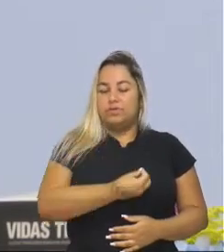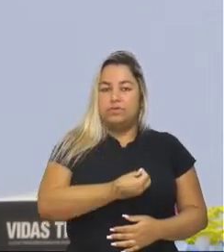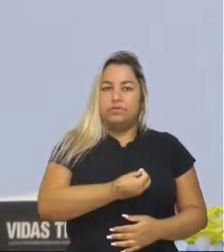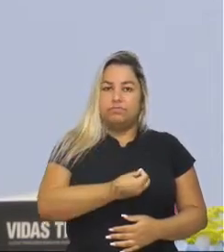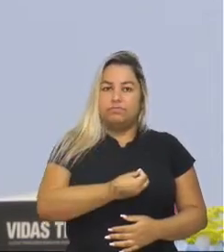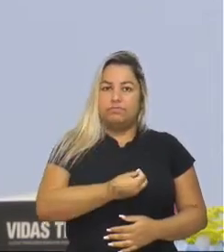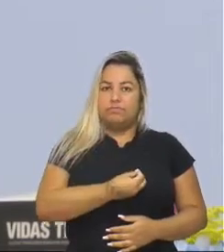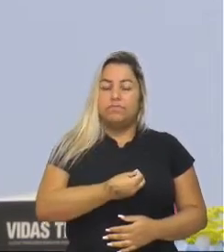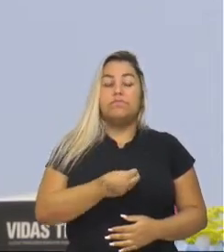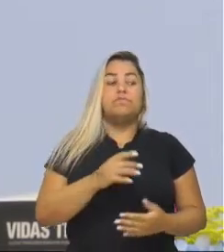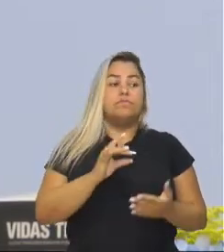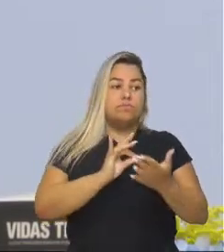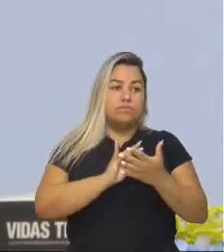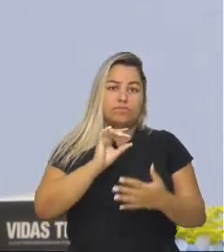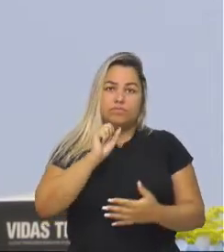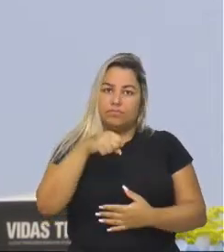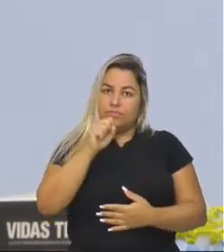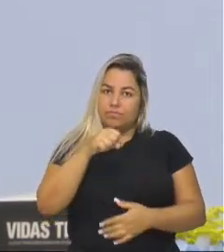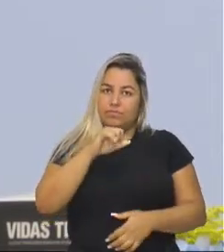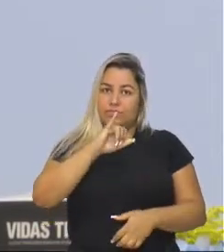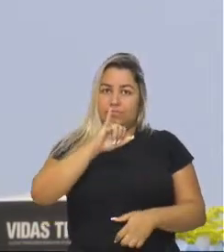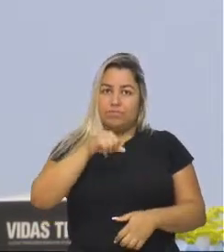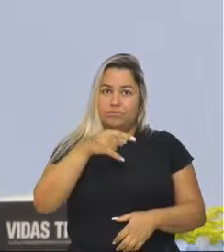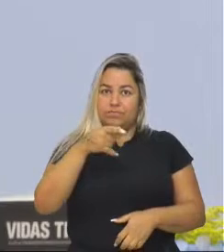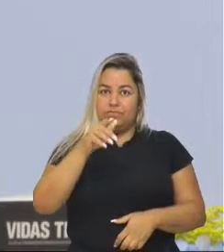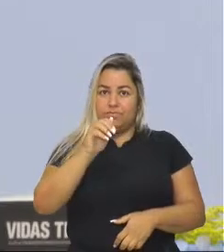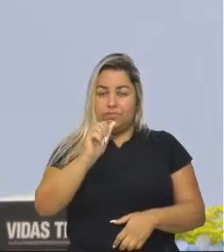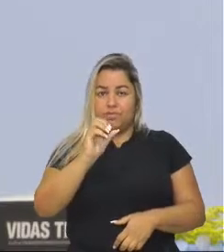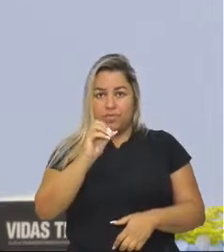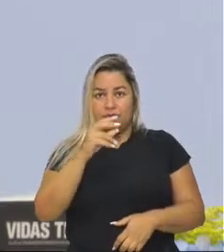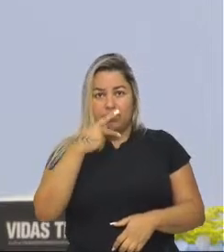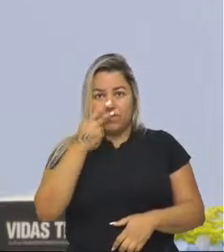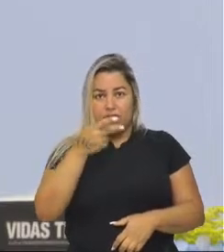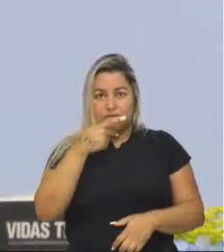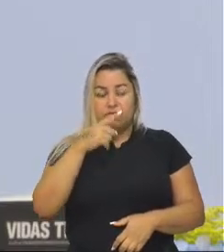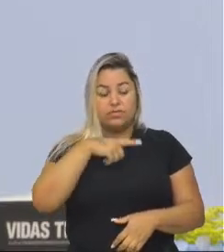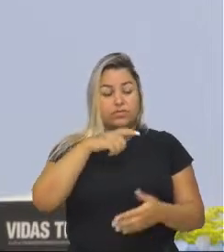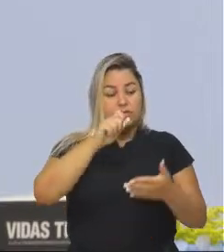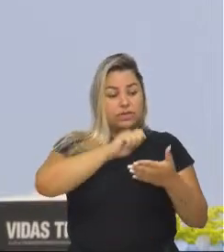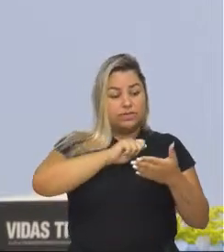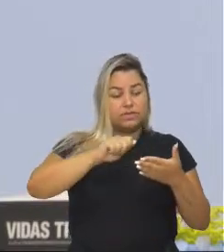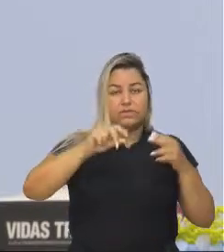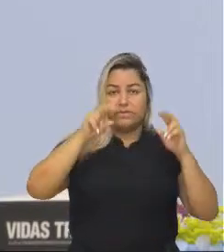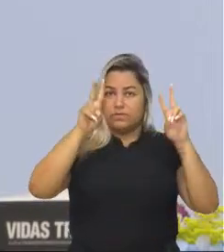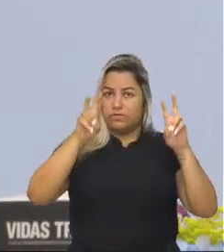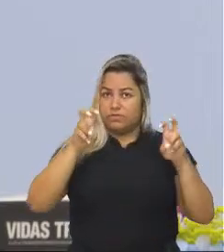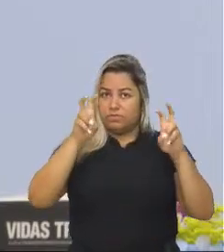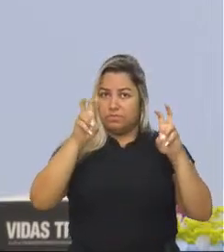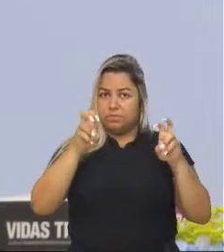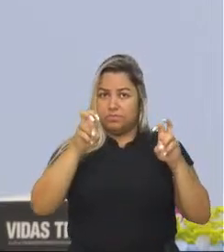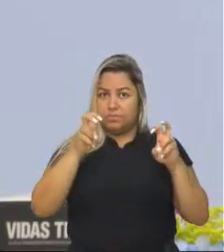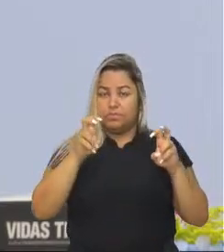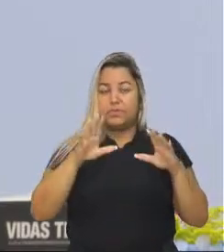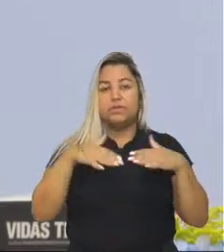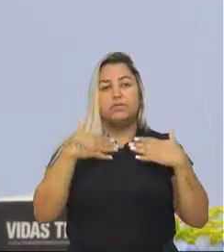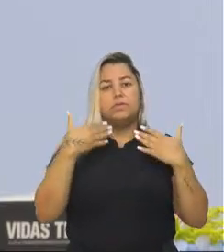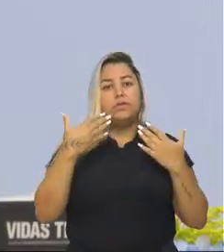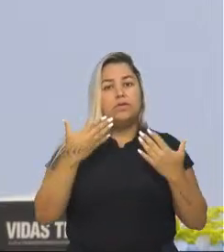transfeminismo. Claro, João, mas quem vai falar não sou eu, são vocês. Vocês têm que escrever sobre isso. Então, foi lá